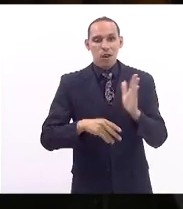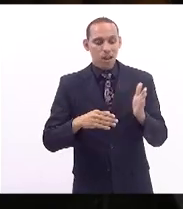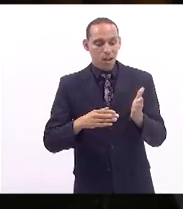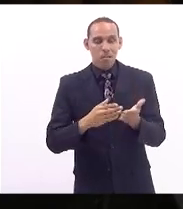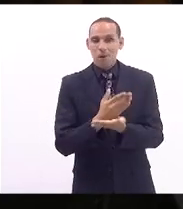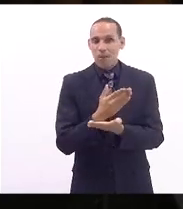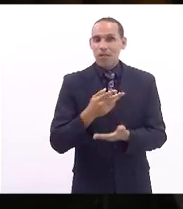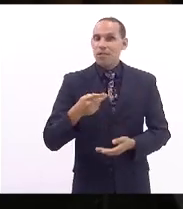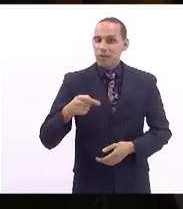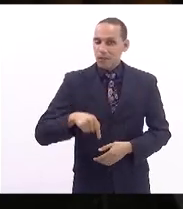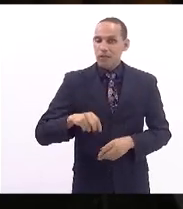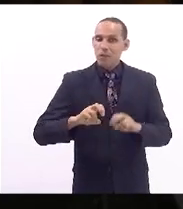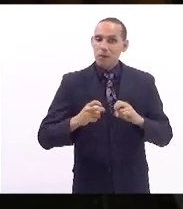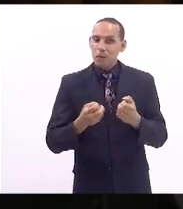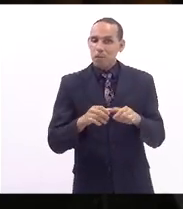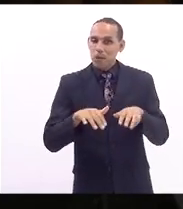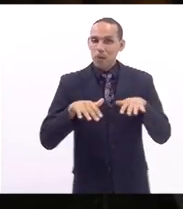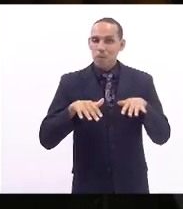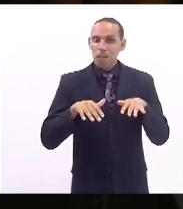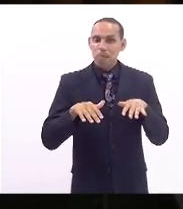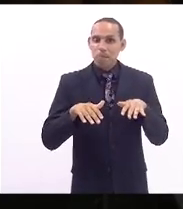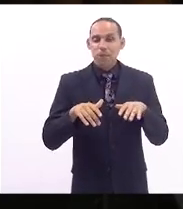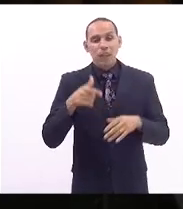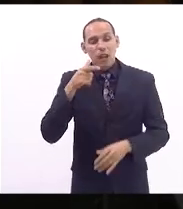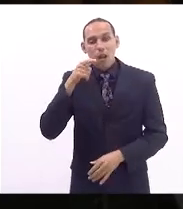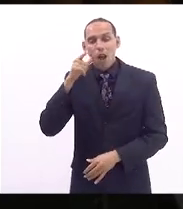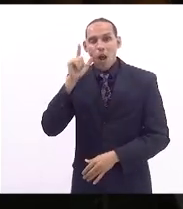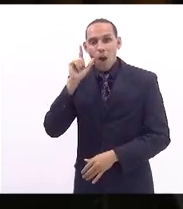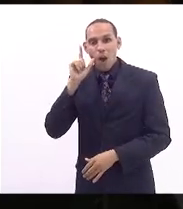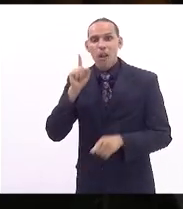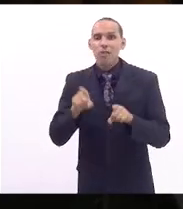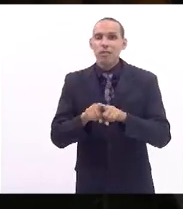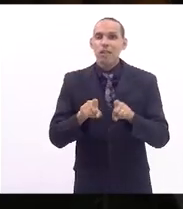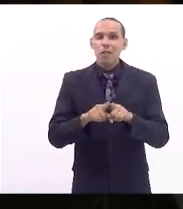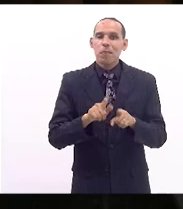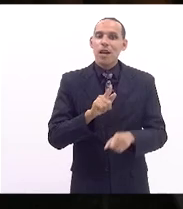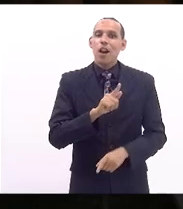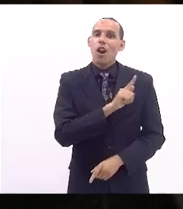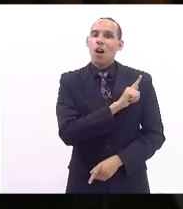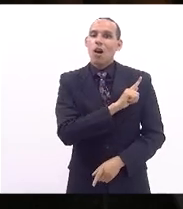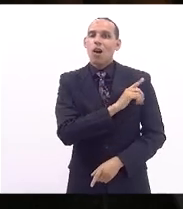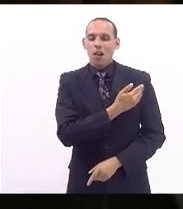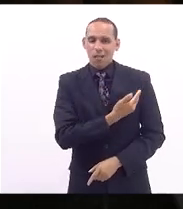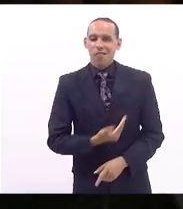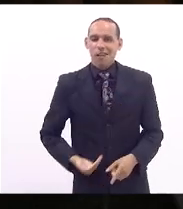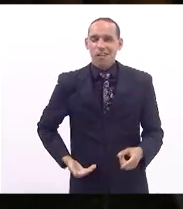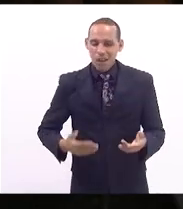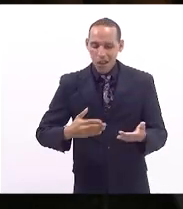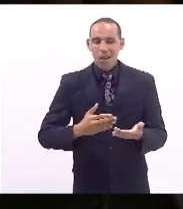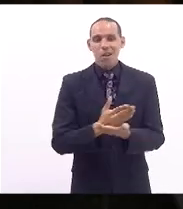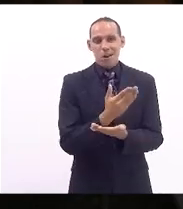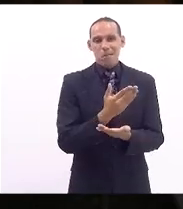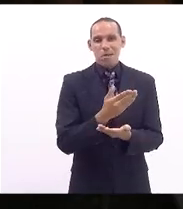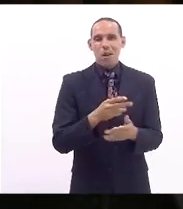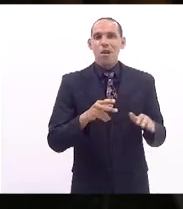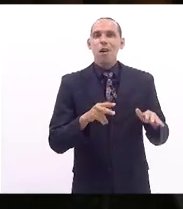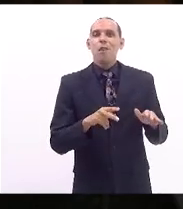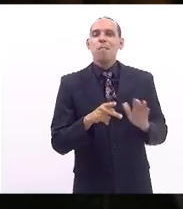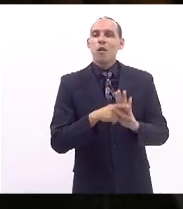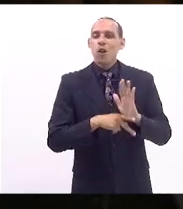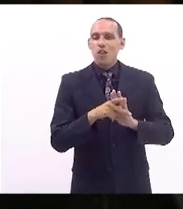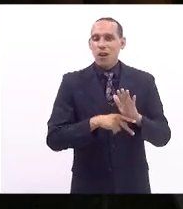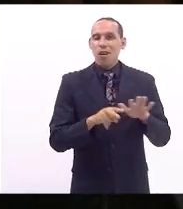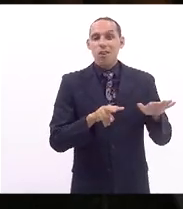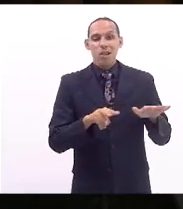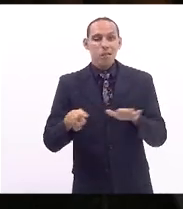aqui no plenário e no dia de 8 ontem a sanção do Governo do Estado desse projeto da semana gosp